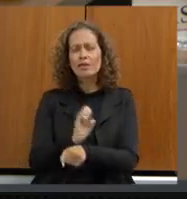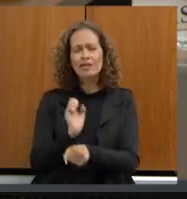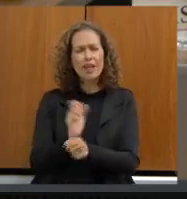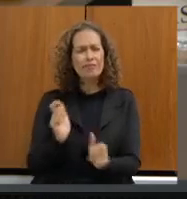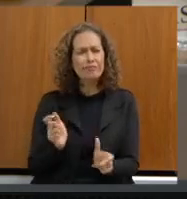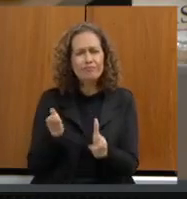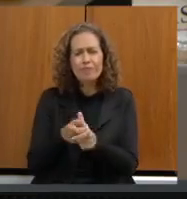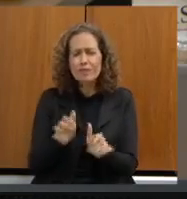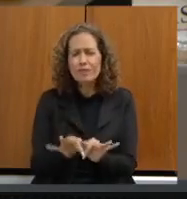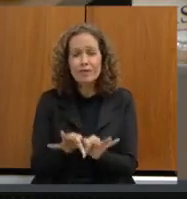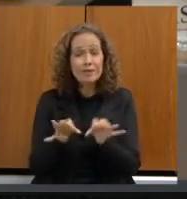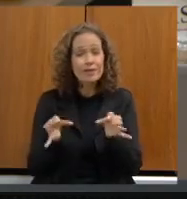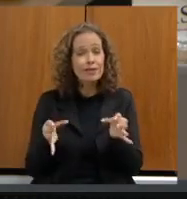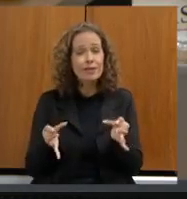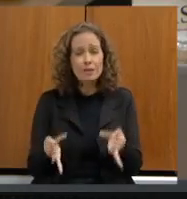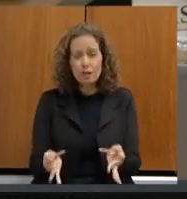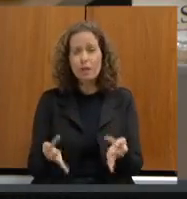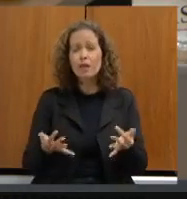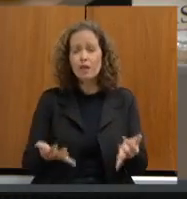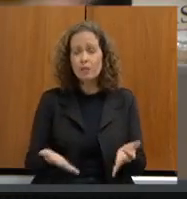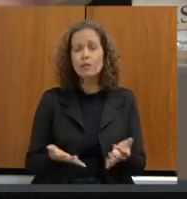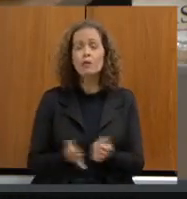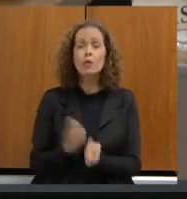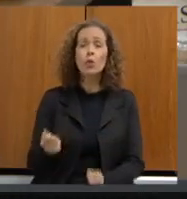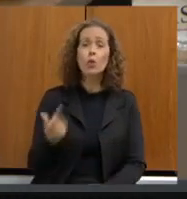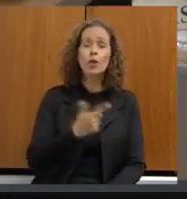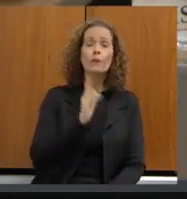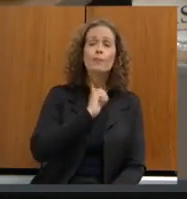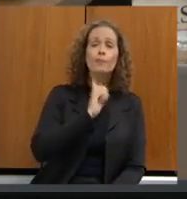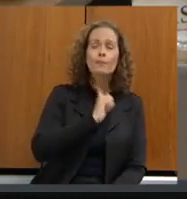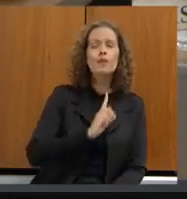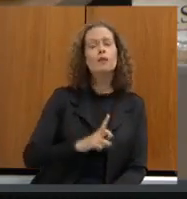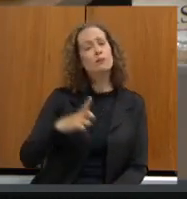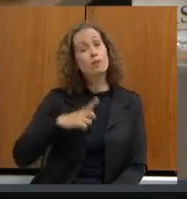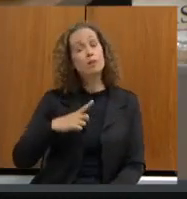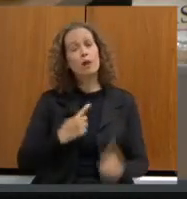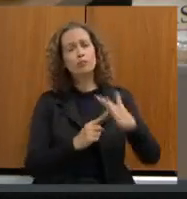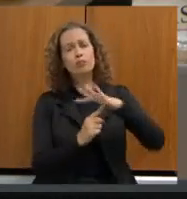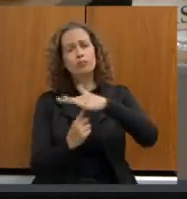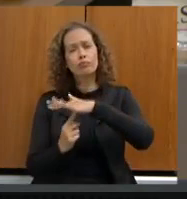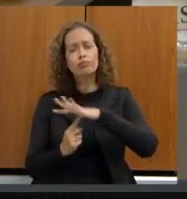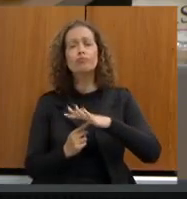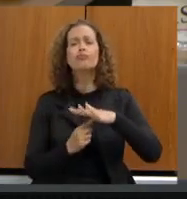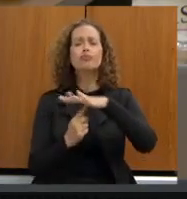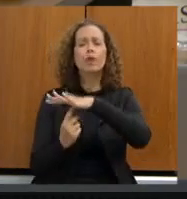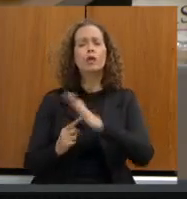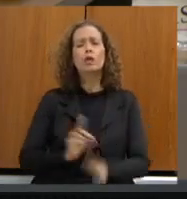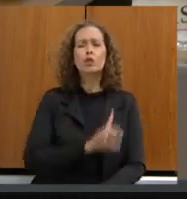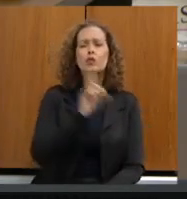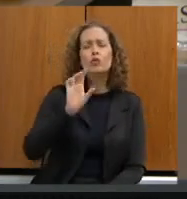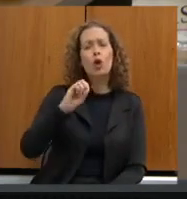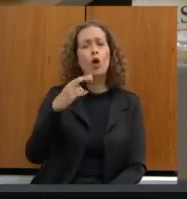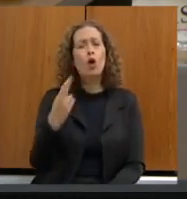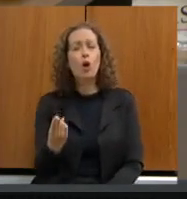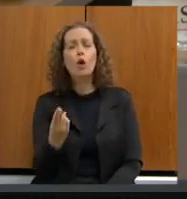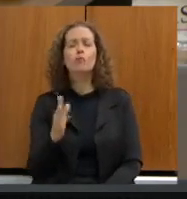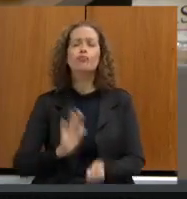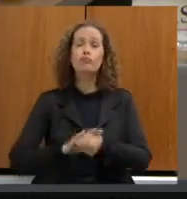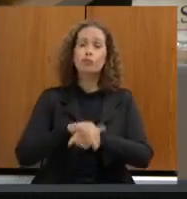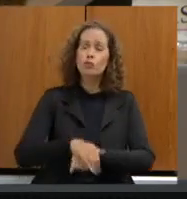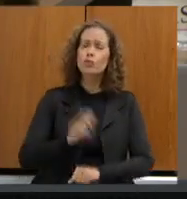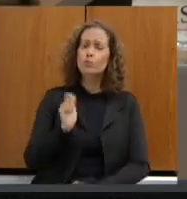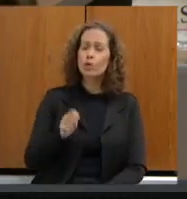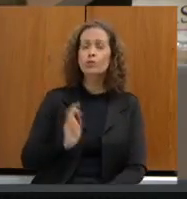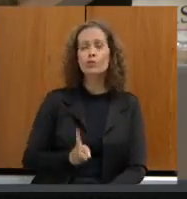menores muito mais simples muito mais Modesto que Minas Gerais e despoja-se ele coloca que pode voar de dia de noite e pode dar continuidade